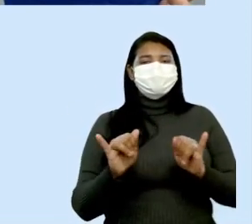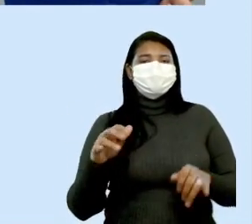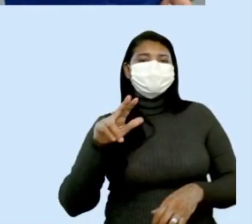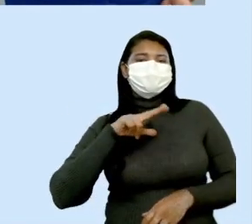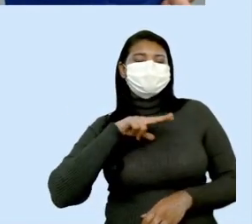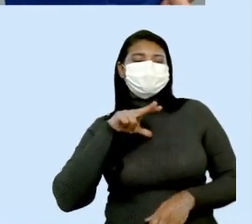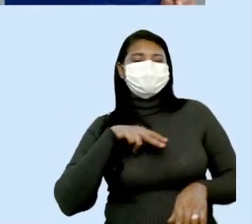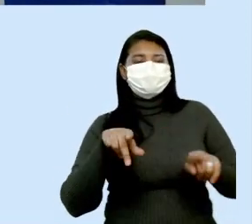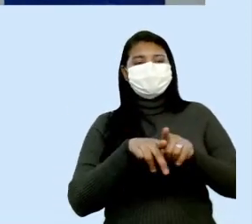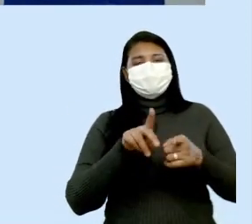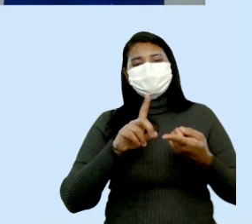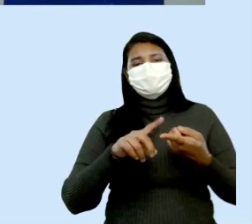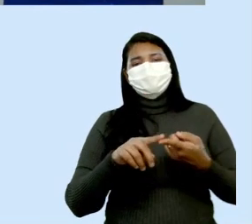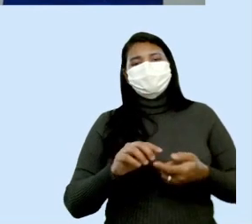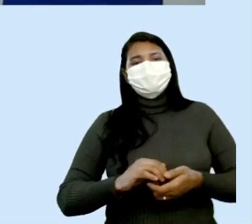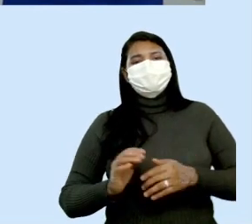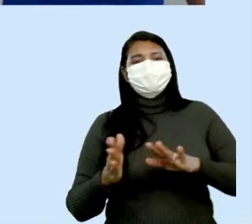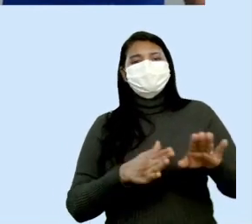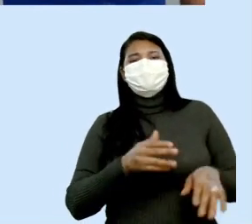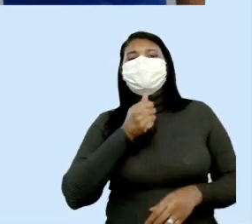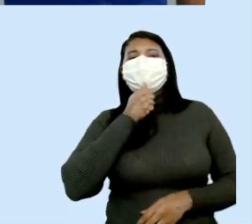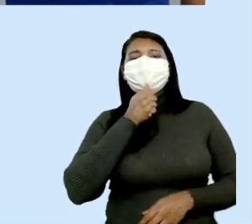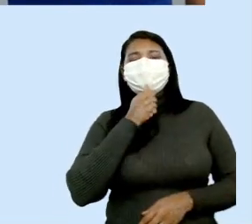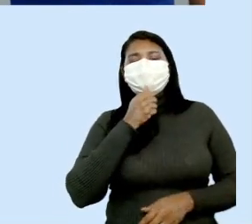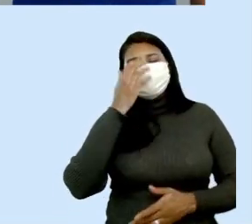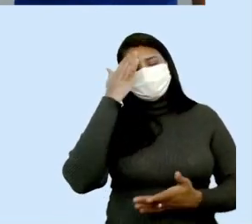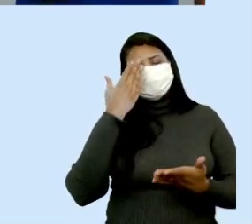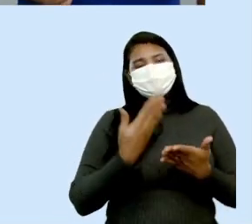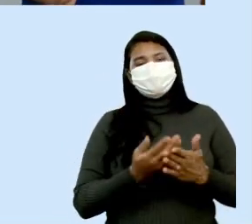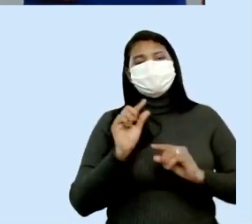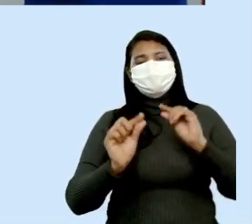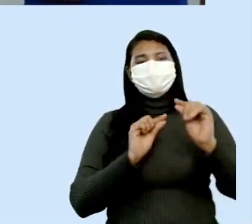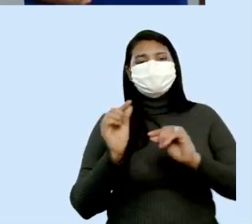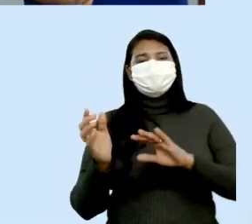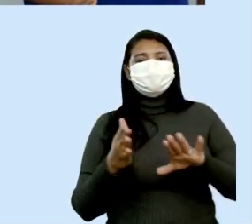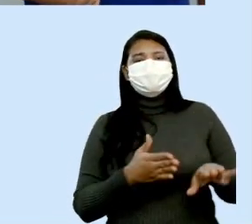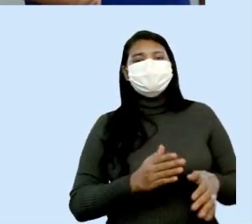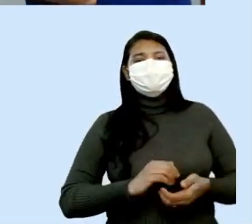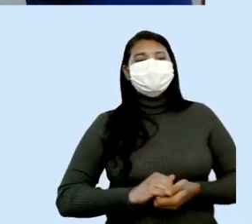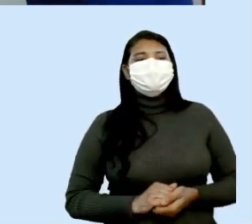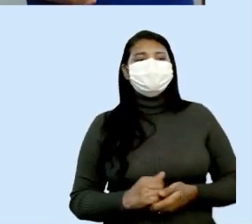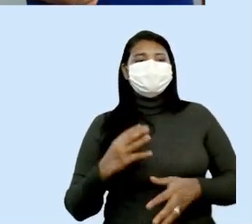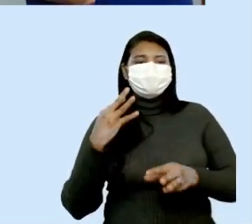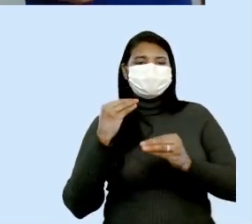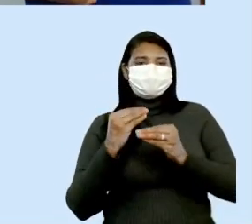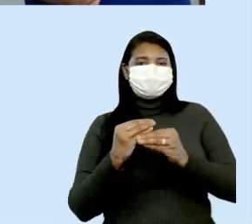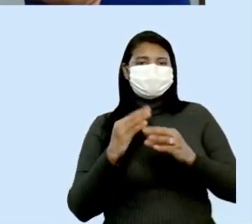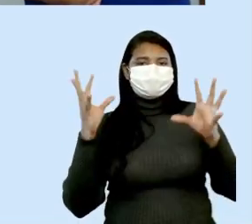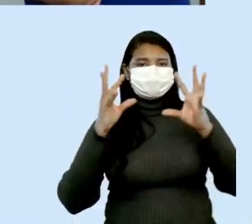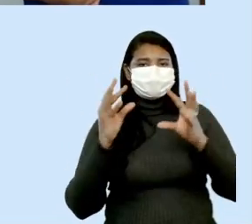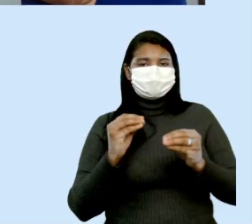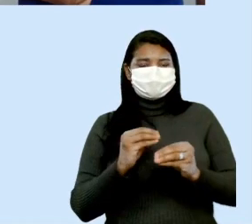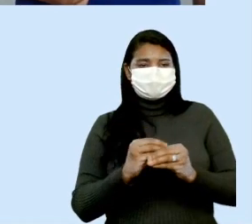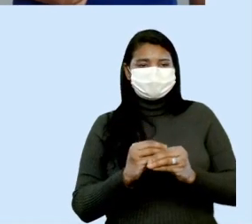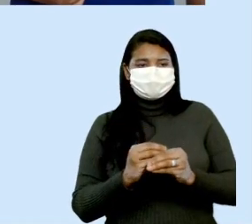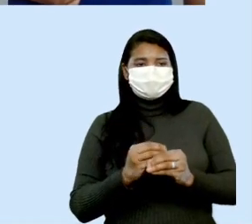particularidades. Ainda que muitos achem que o simple past resuma-se